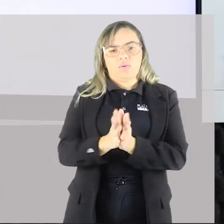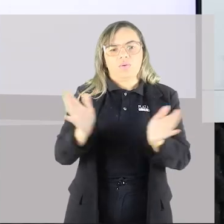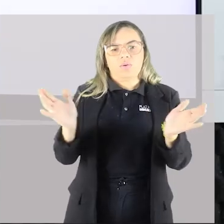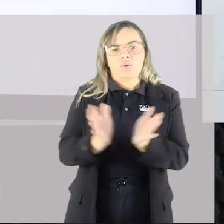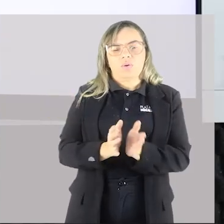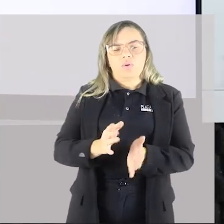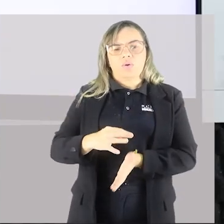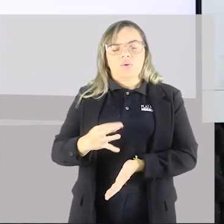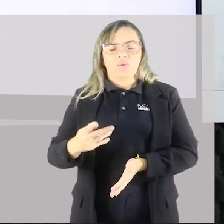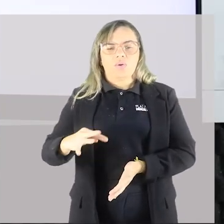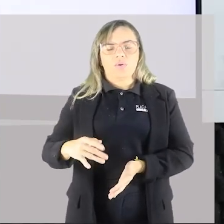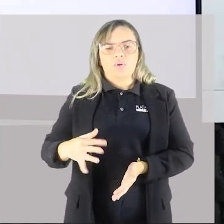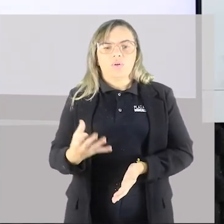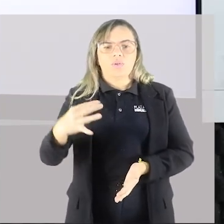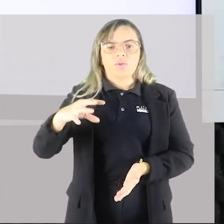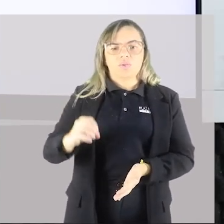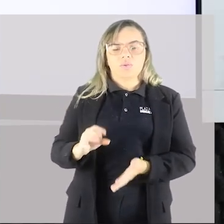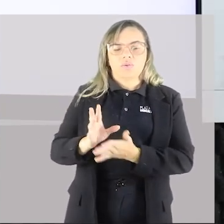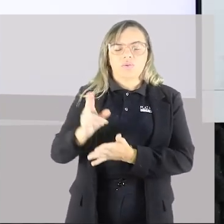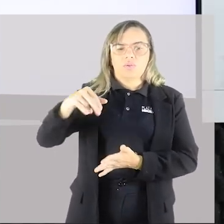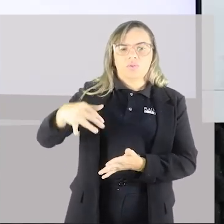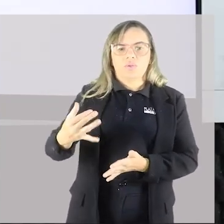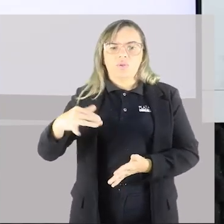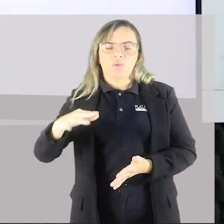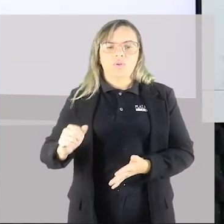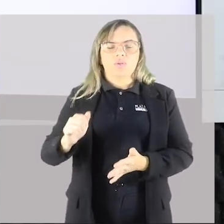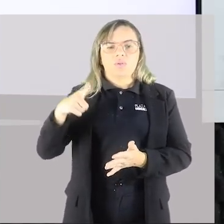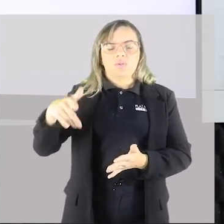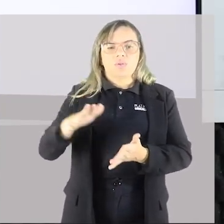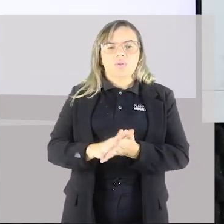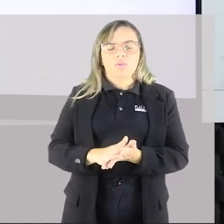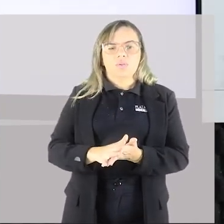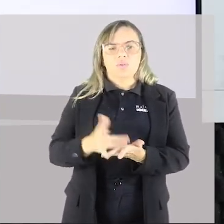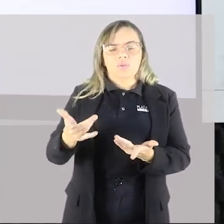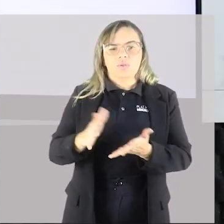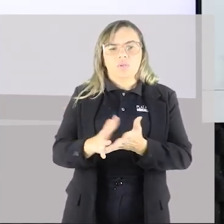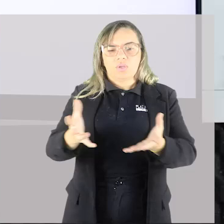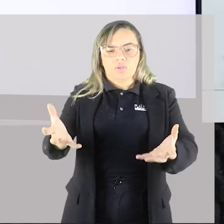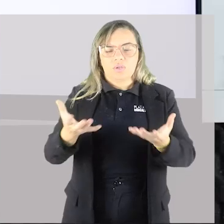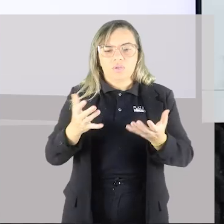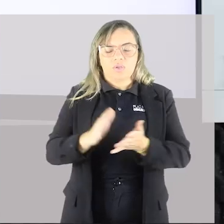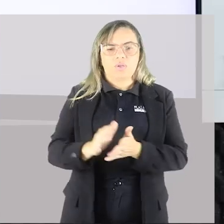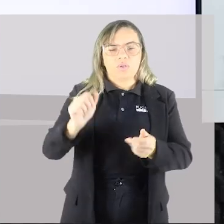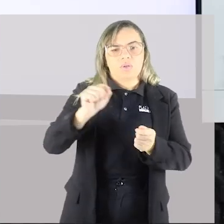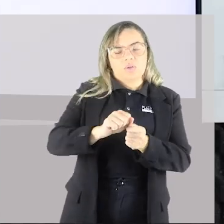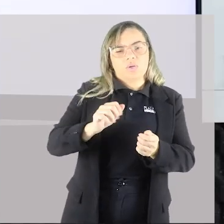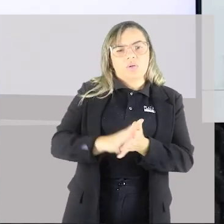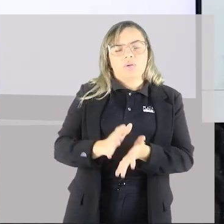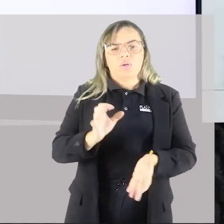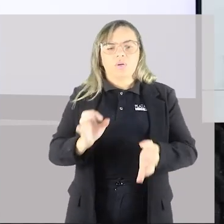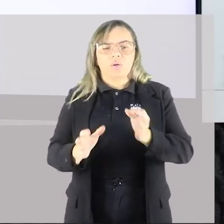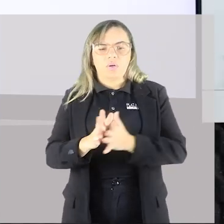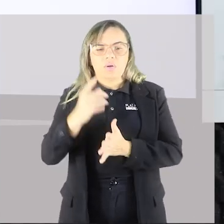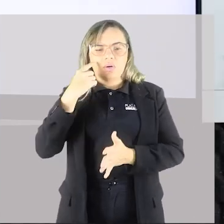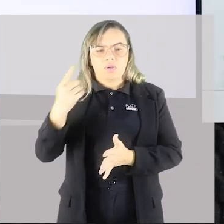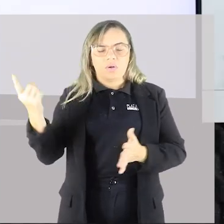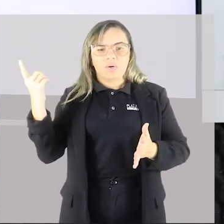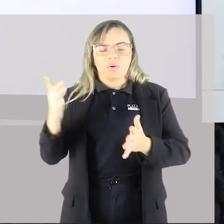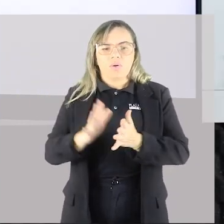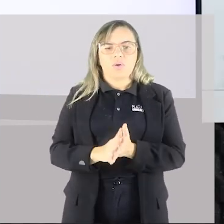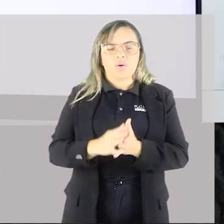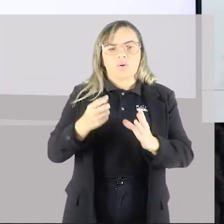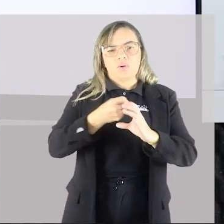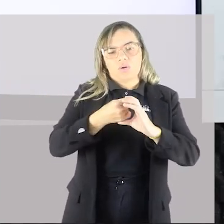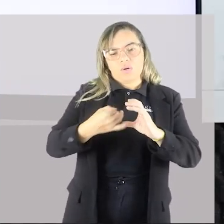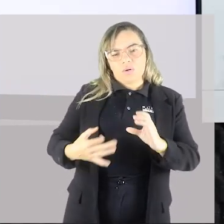é um modelo que trabalha com encomenda, com a produção justa, com aqueles elementos que